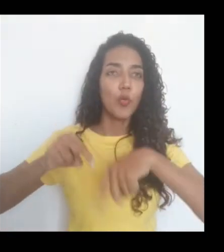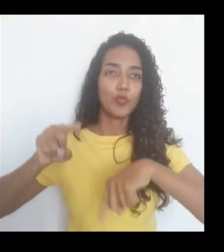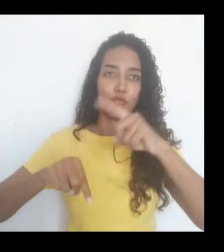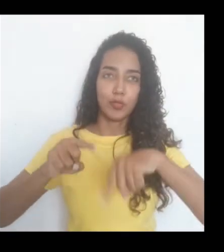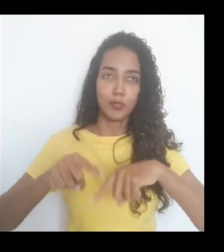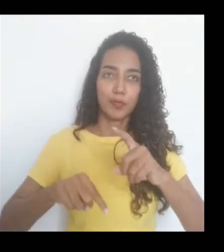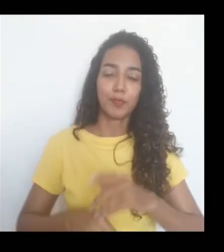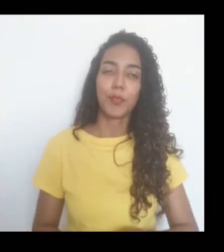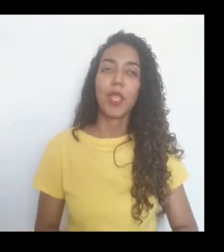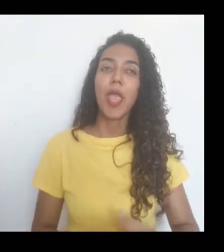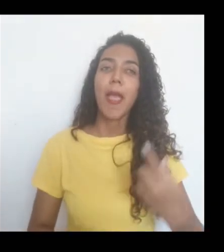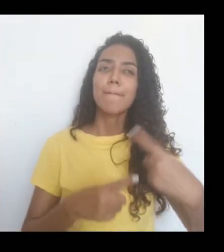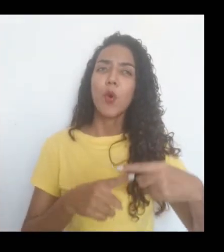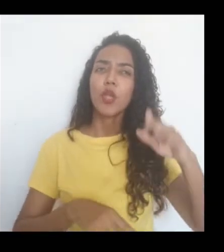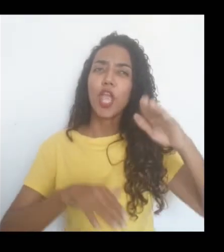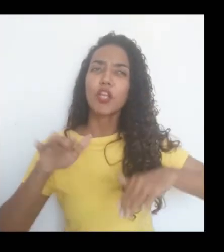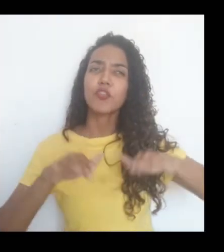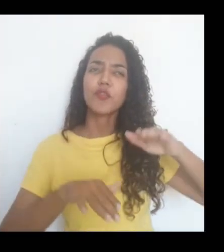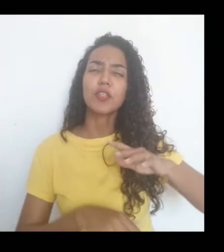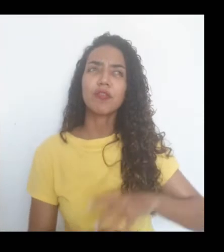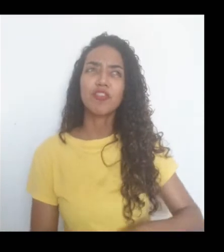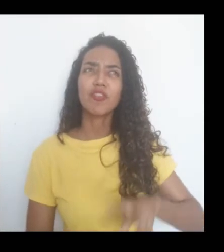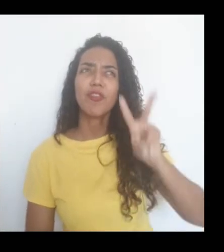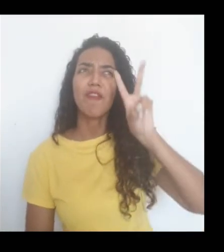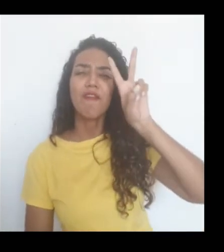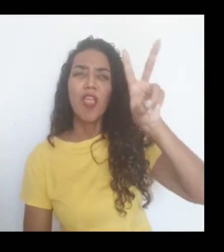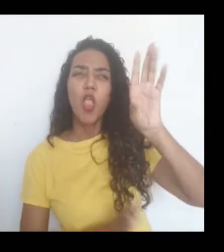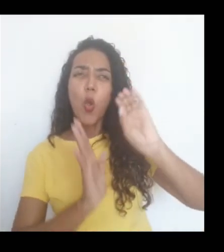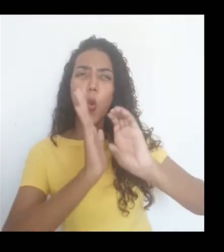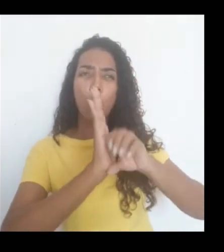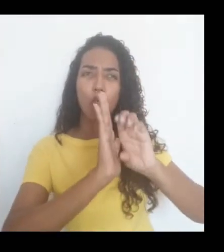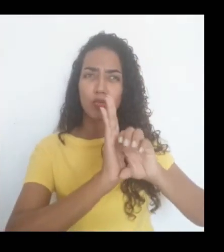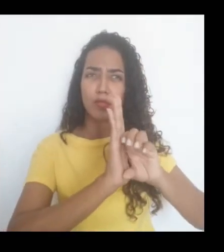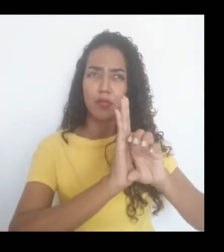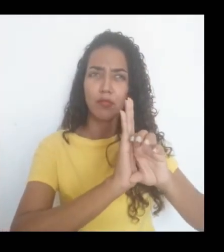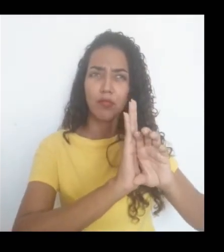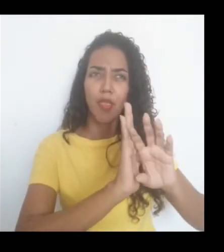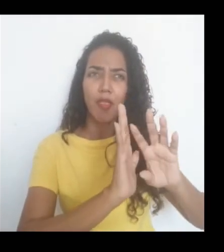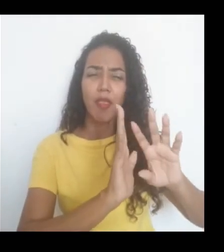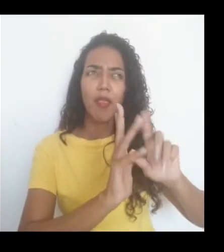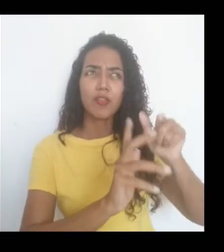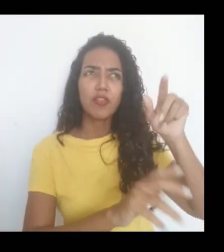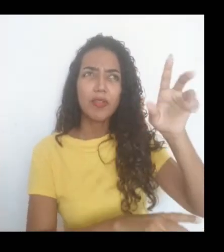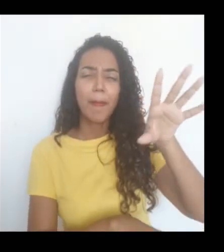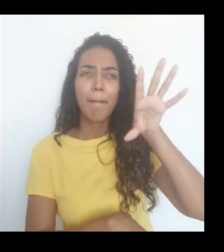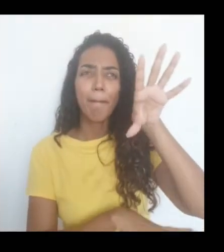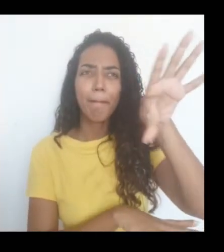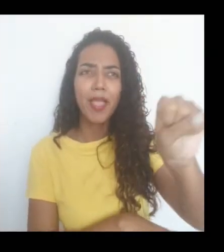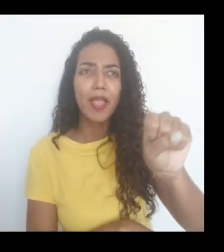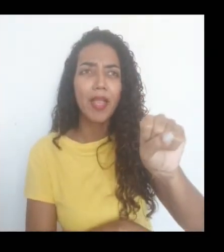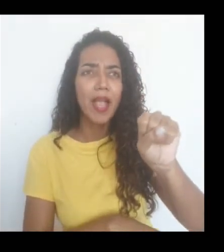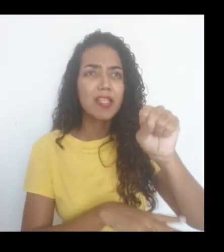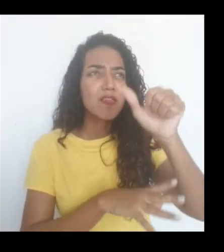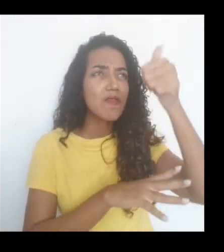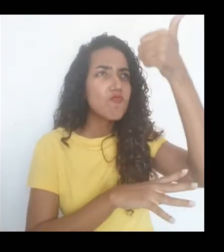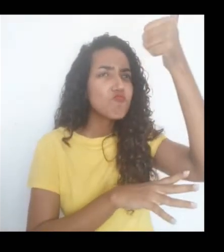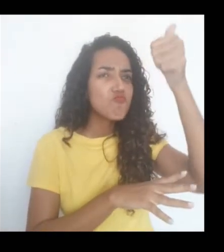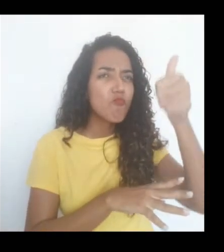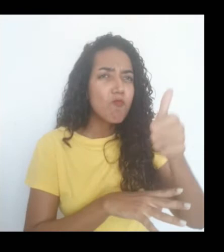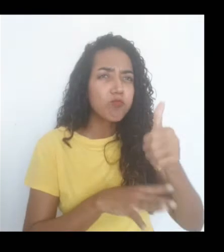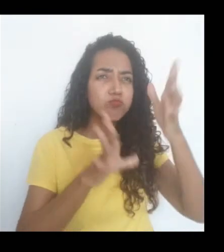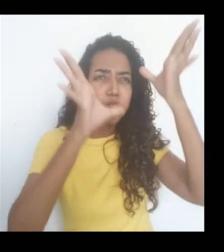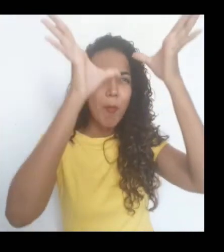e mapeia ele com todas as informações, todos os dados e todos os métodos que aquele conceito do mundo real